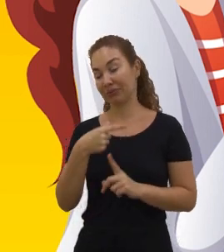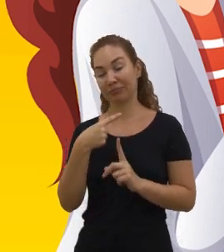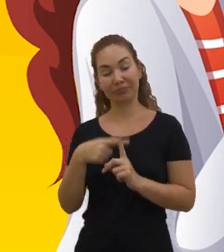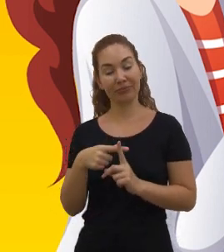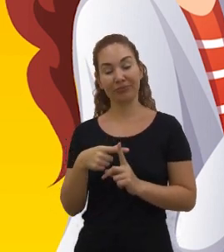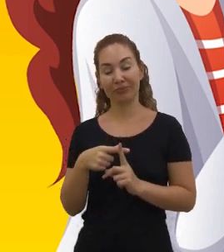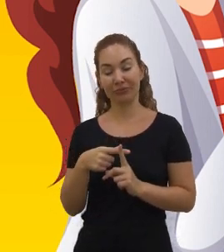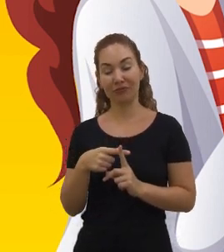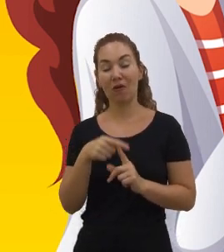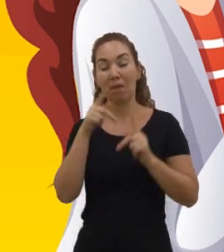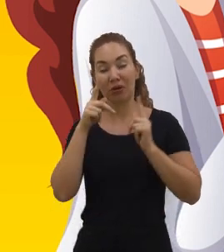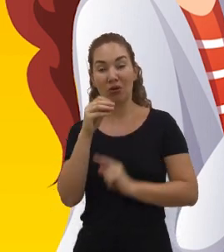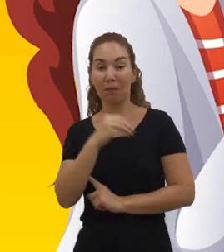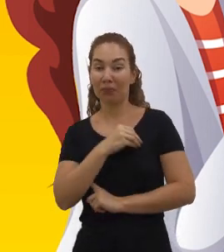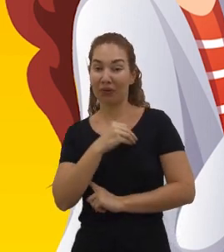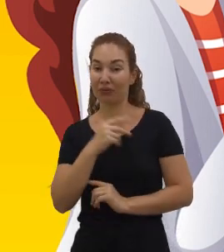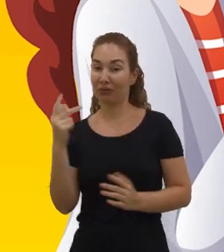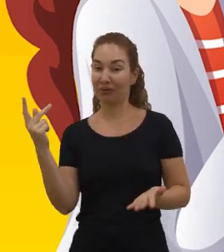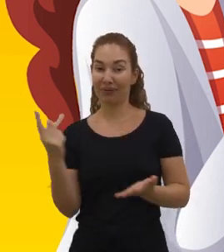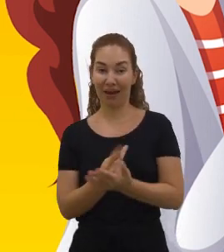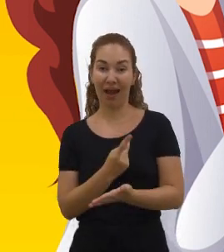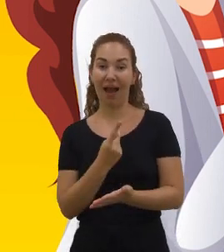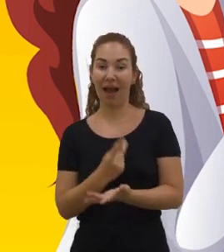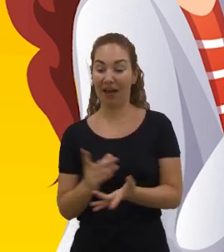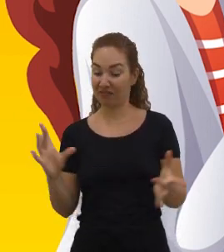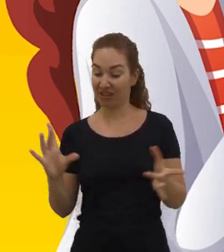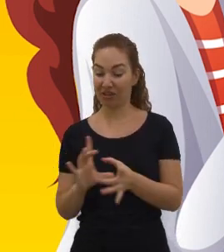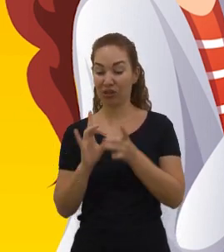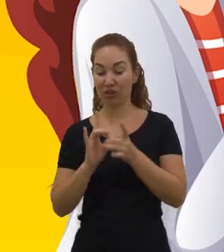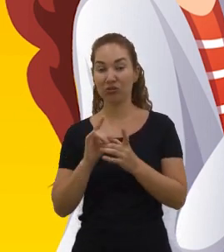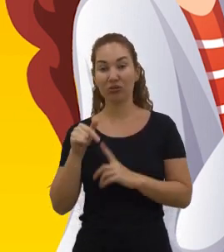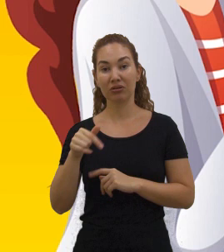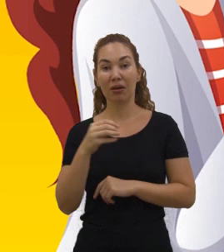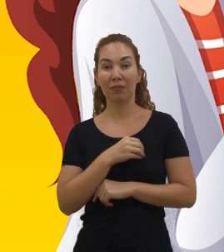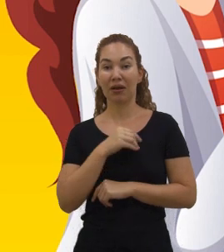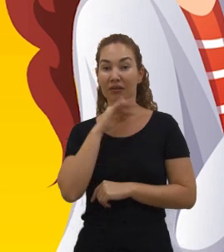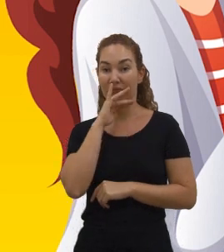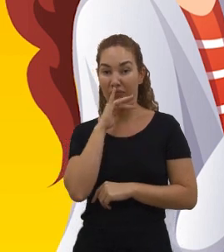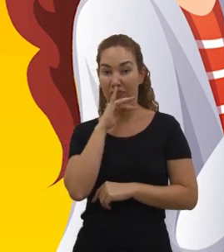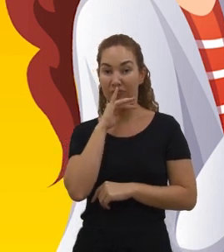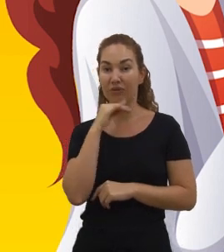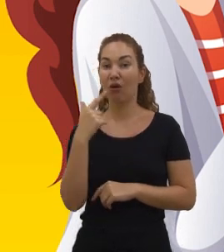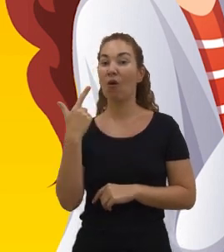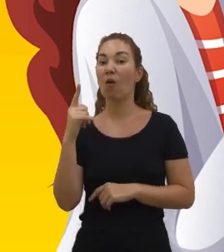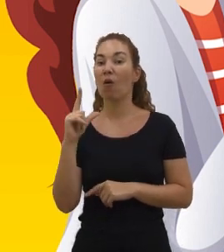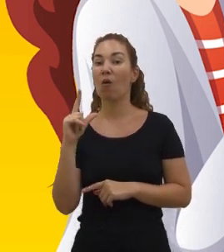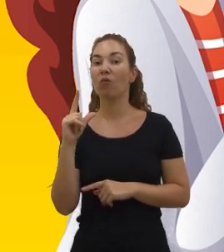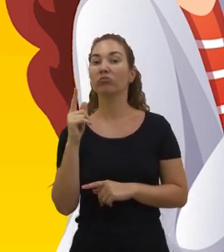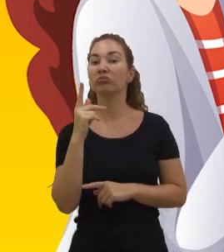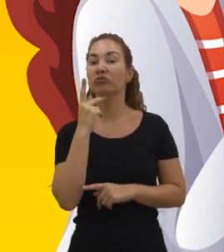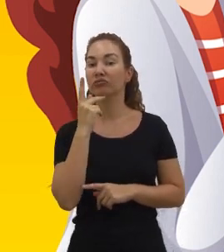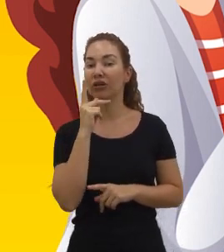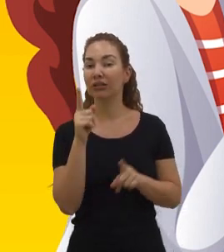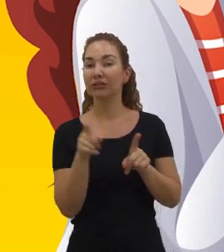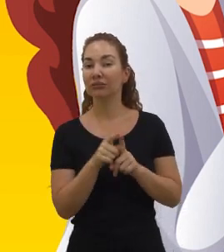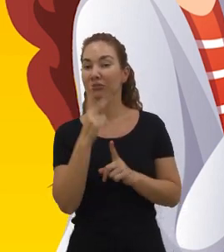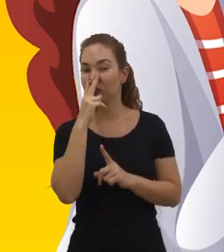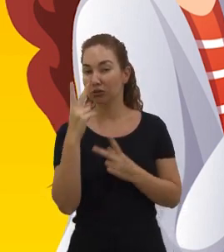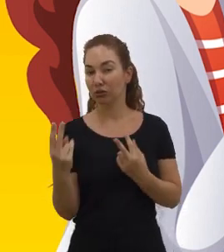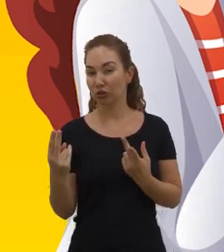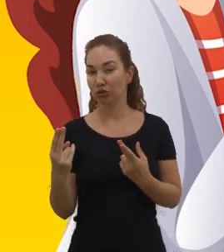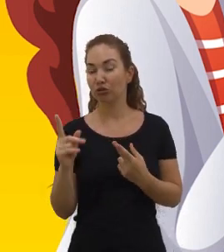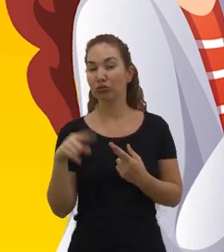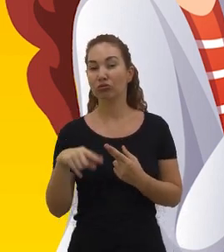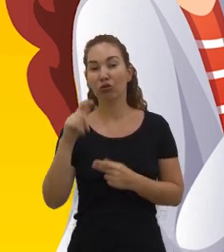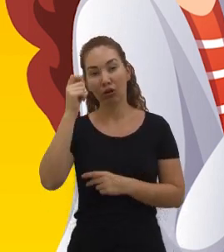ser pecador é errado. E ter a pele associada ao pecado significa que ela é ruim. outra expressão daí que se faz a mesma associação do